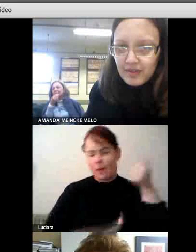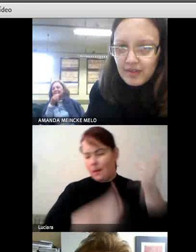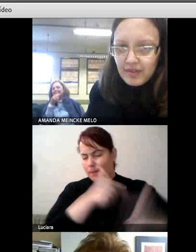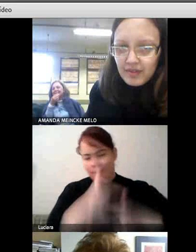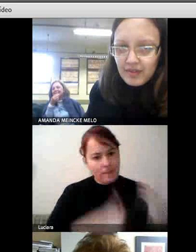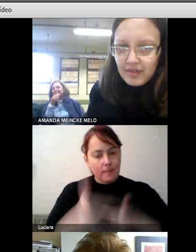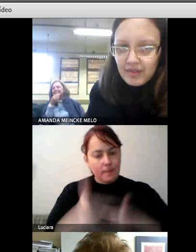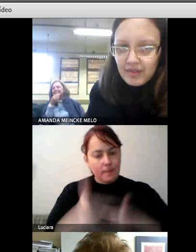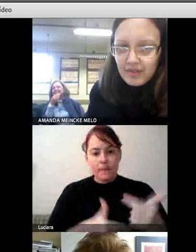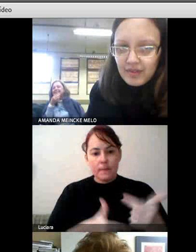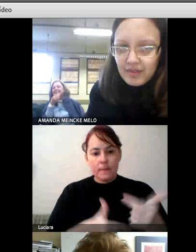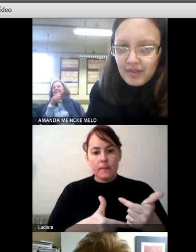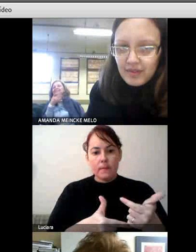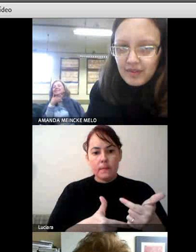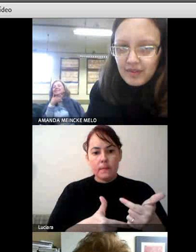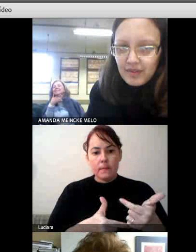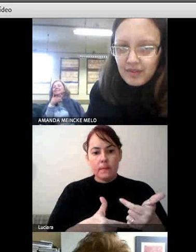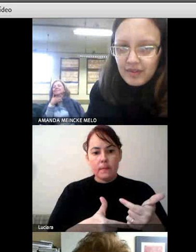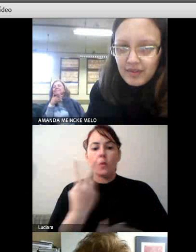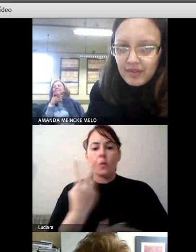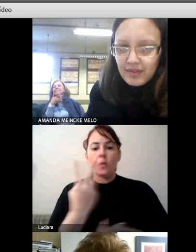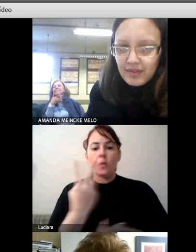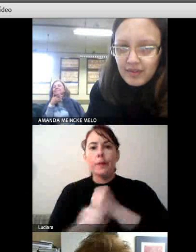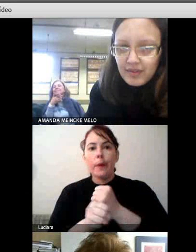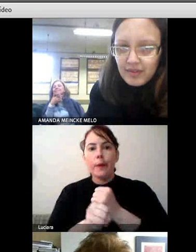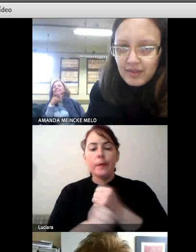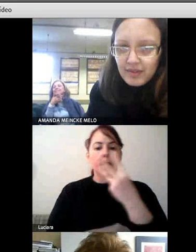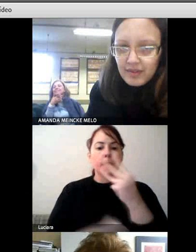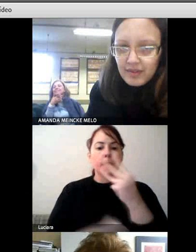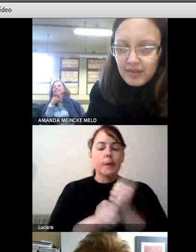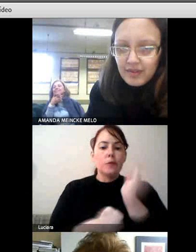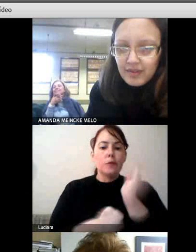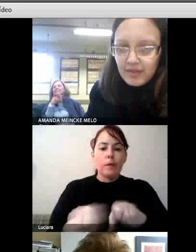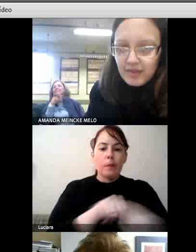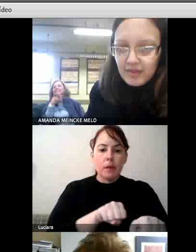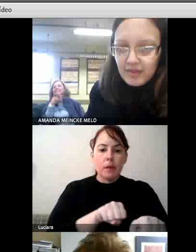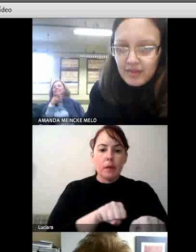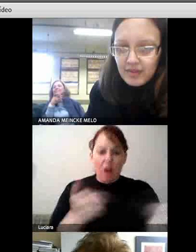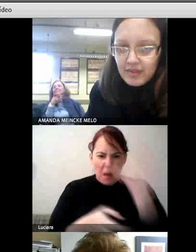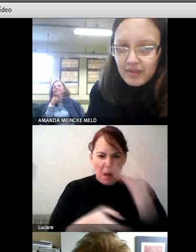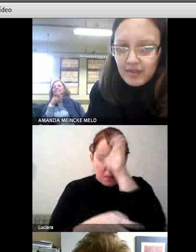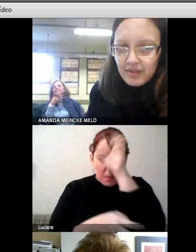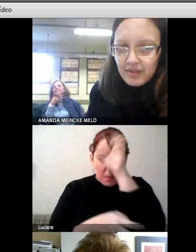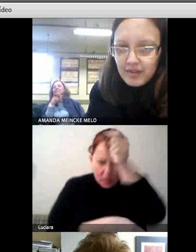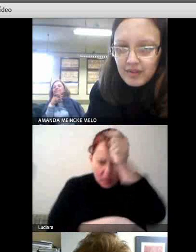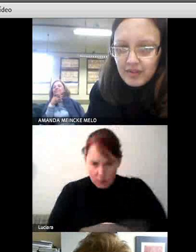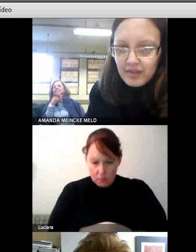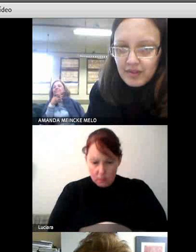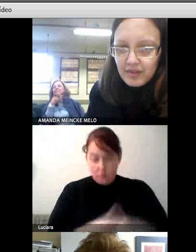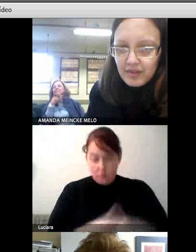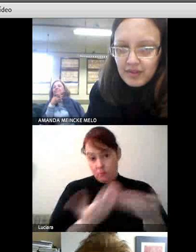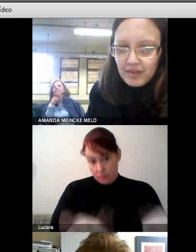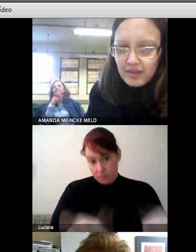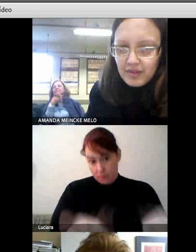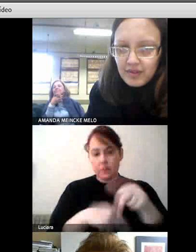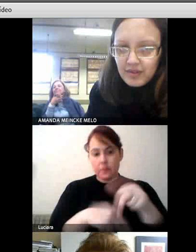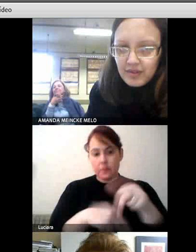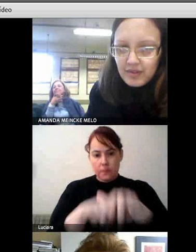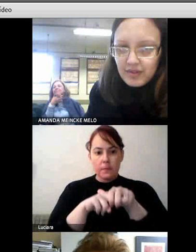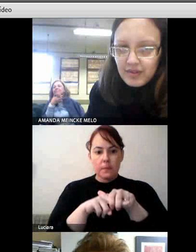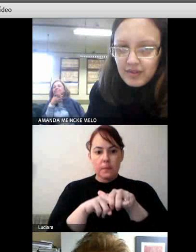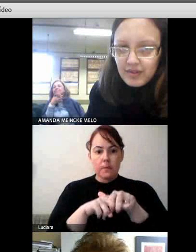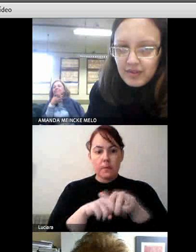seus alunos dos cursos de graduação, se nós começamos a fazer essa mudança, nós teremos muito